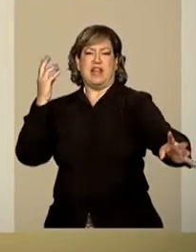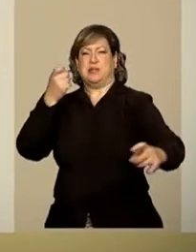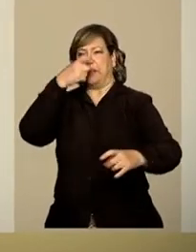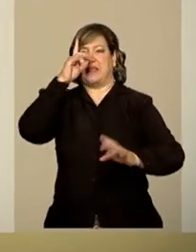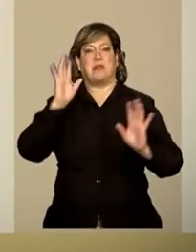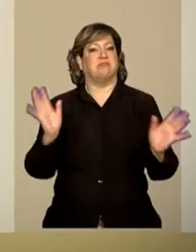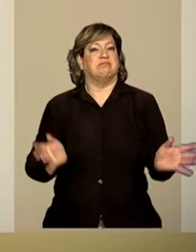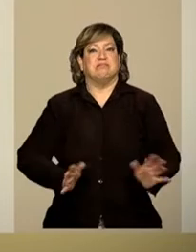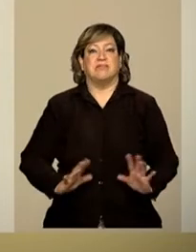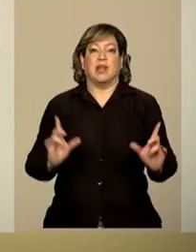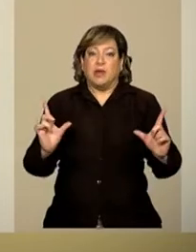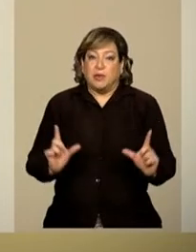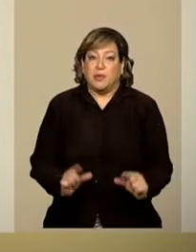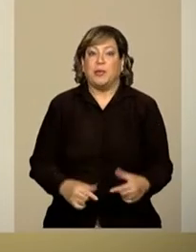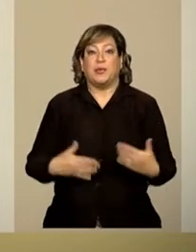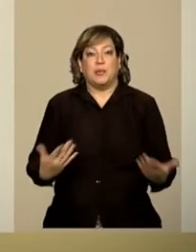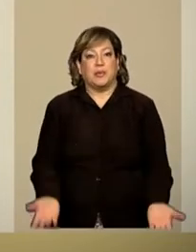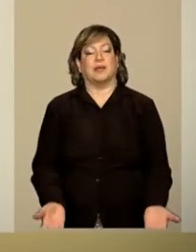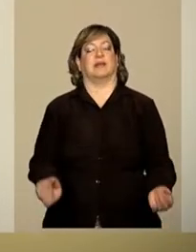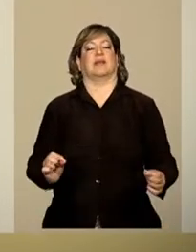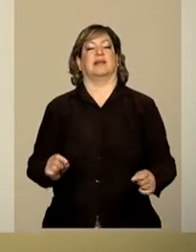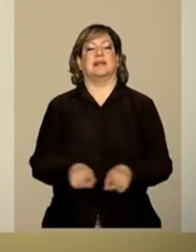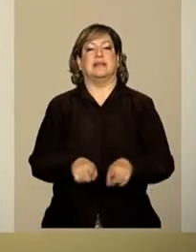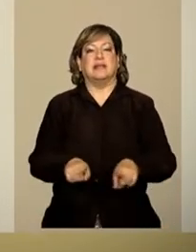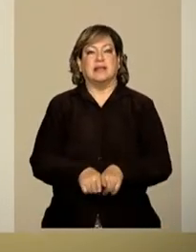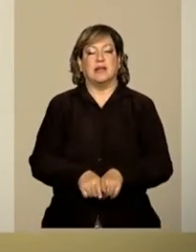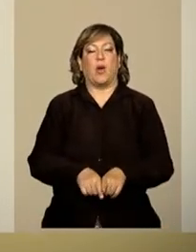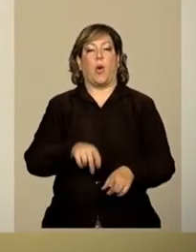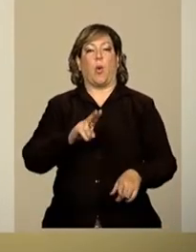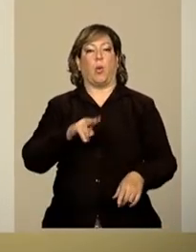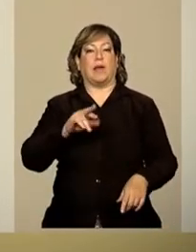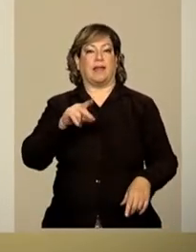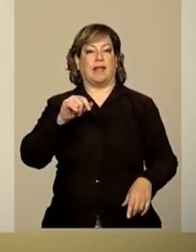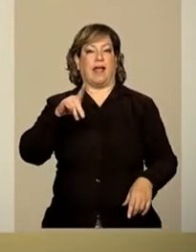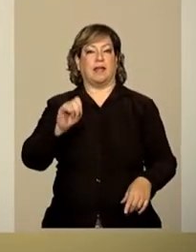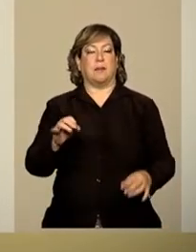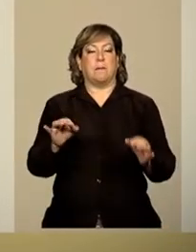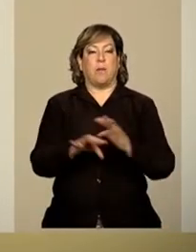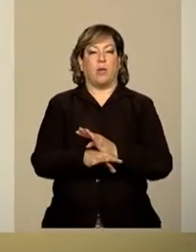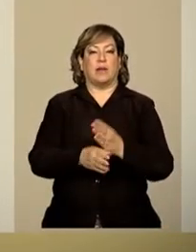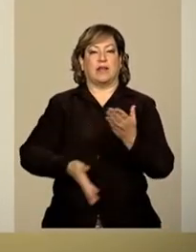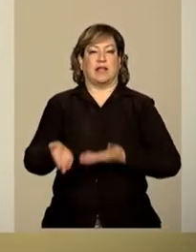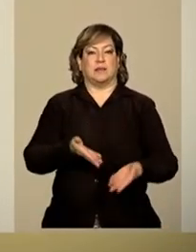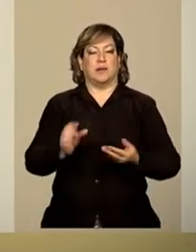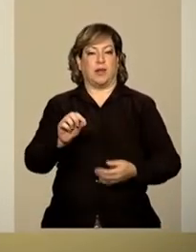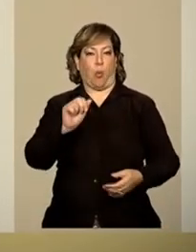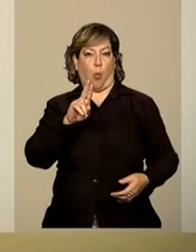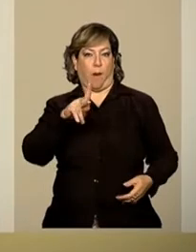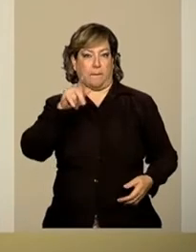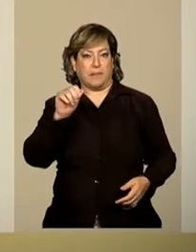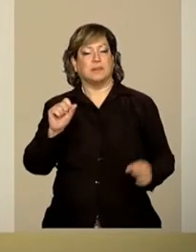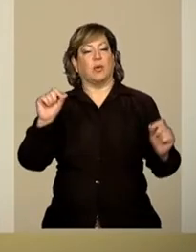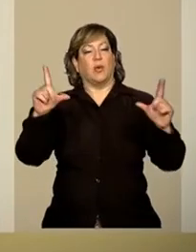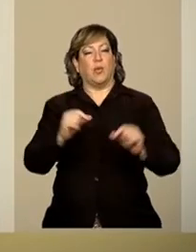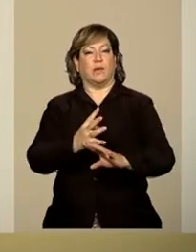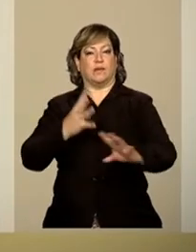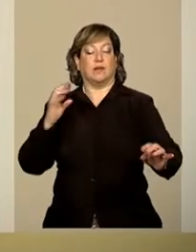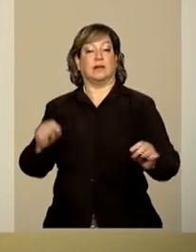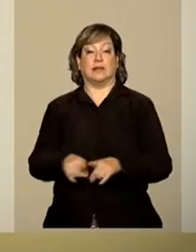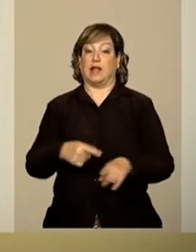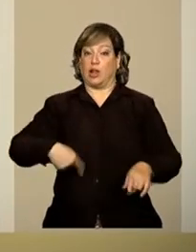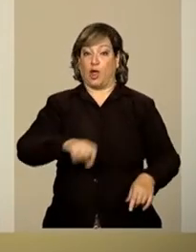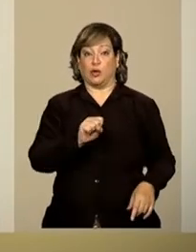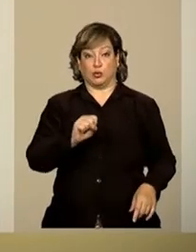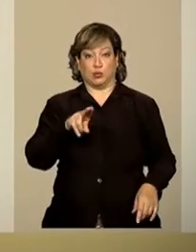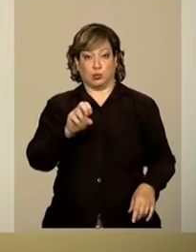hospitais é menos filas nas unidades de pronto-atendimento e é um sistema único de saúde o nosso SUS é